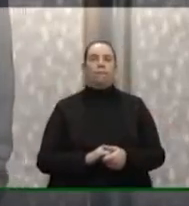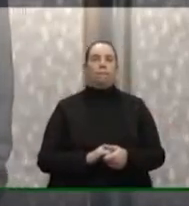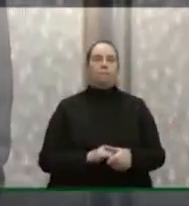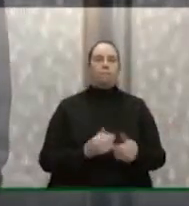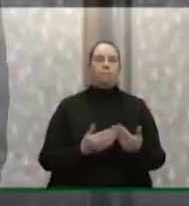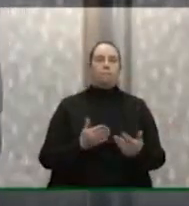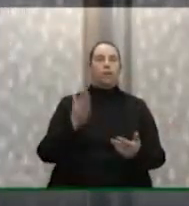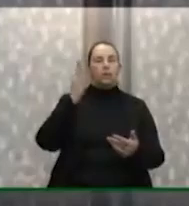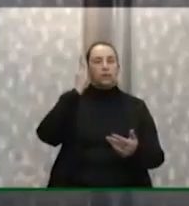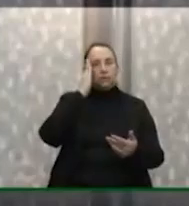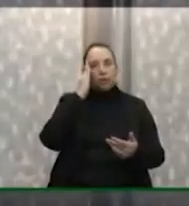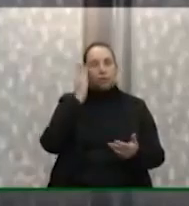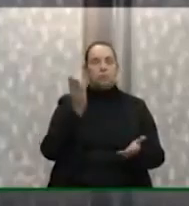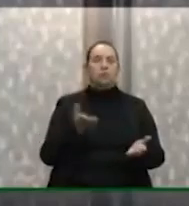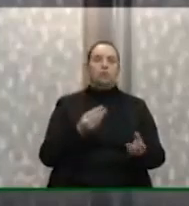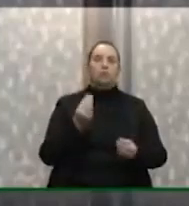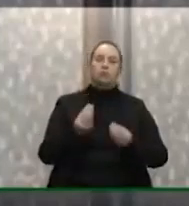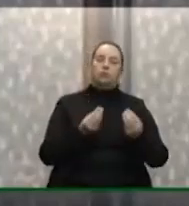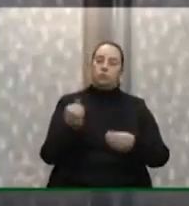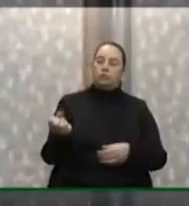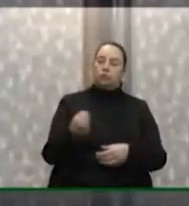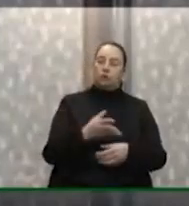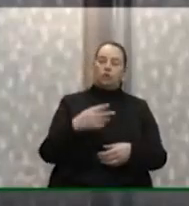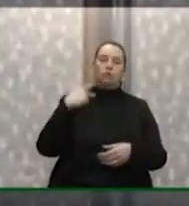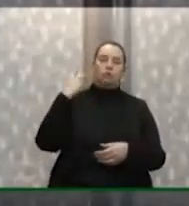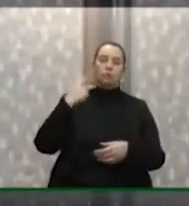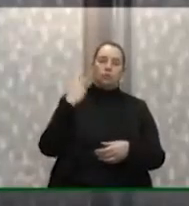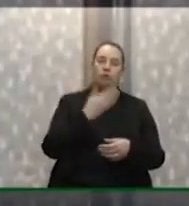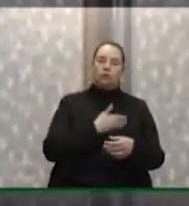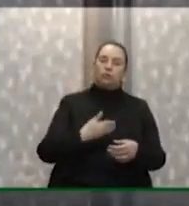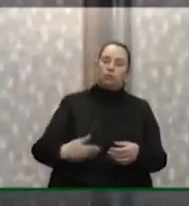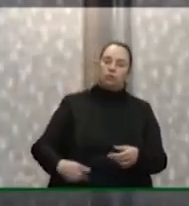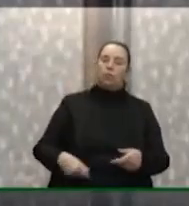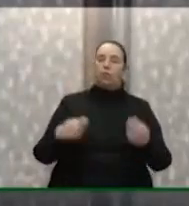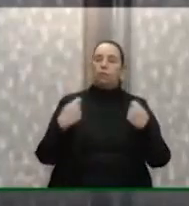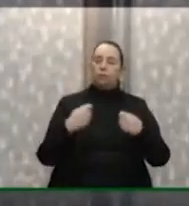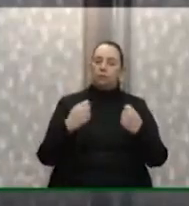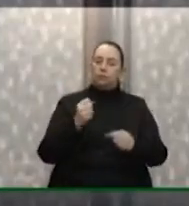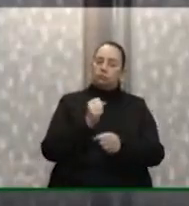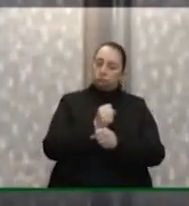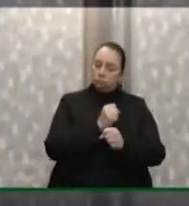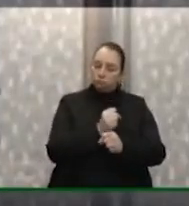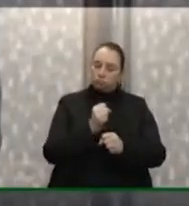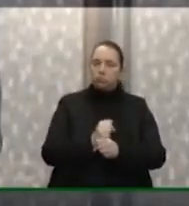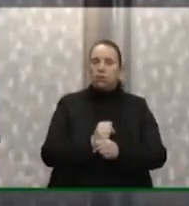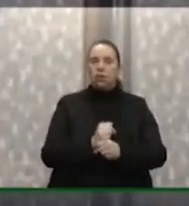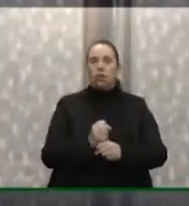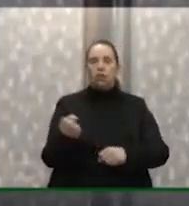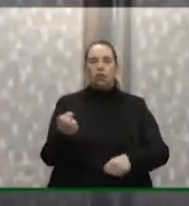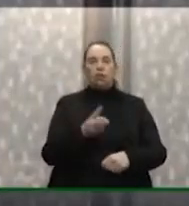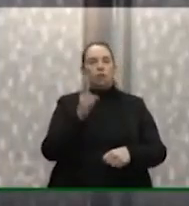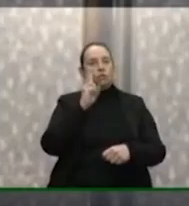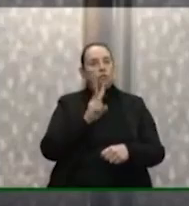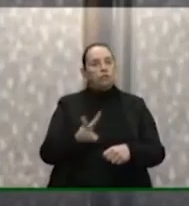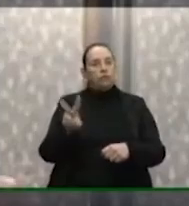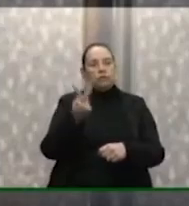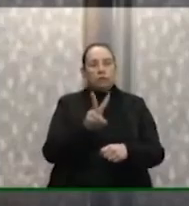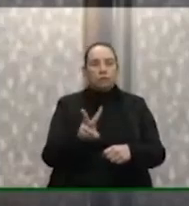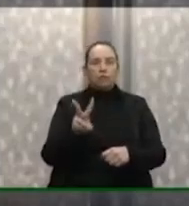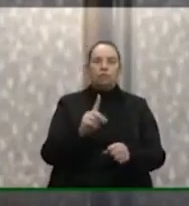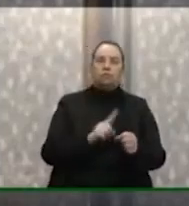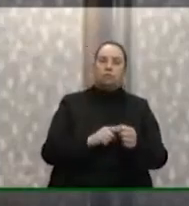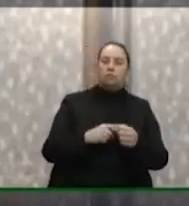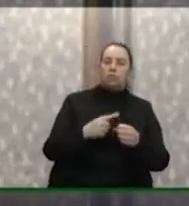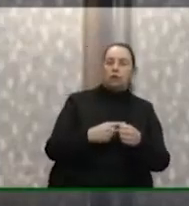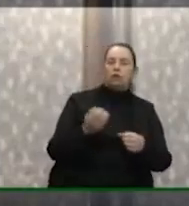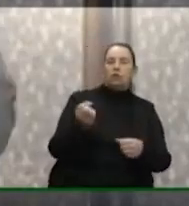sá bússola para as novas políticas públicas que temos que construir a Nova Visão Urbana Novo Olhar sobre